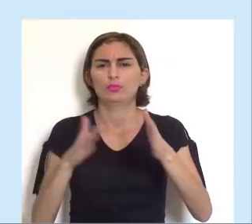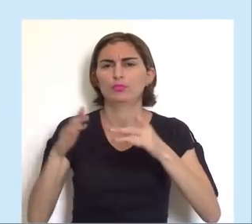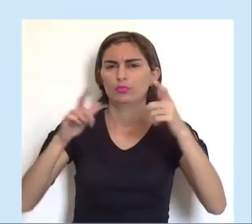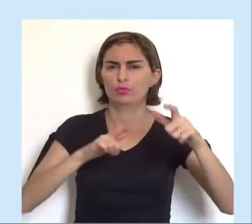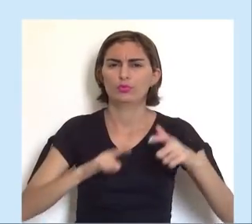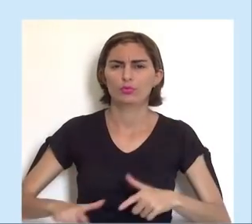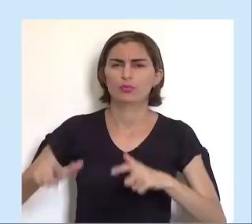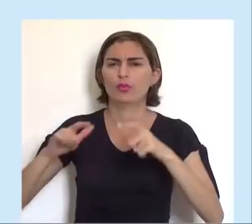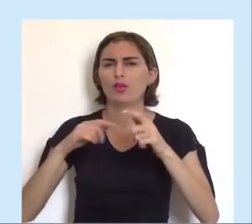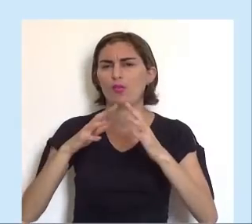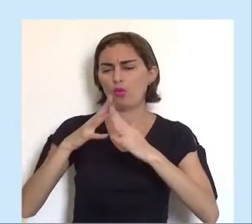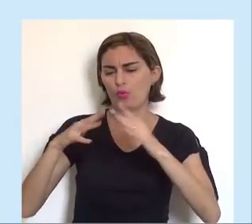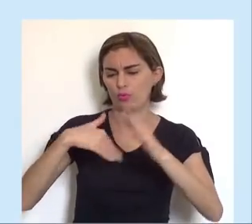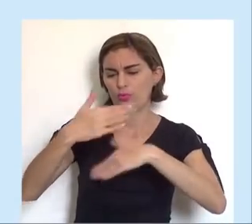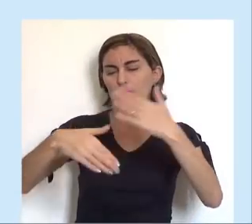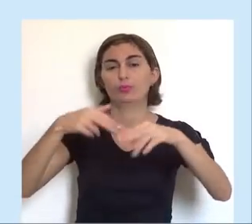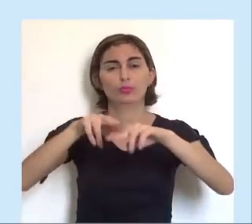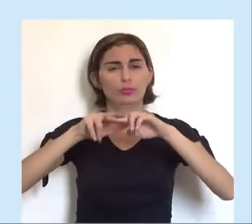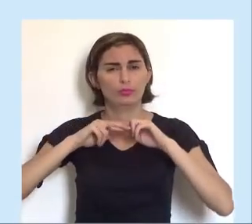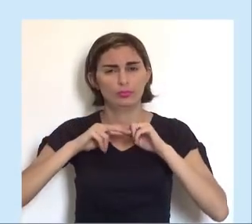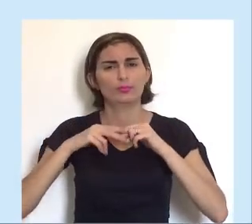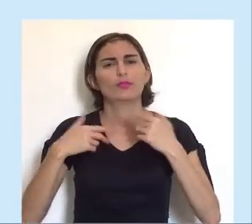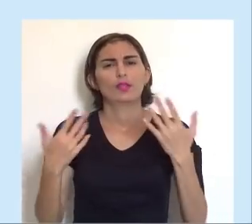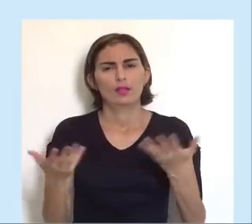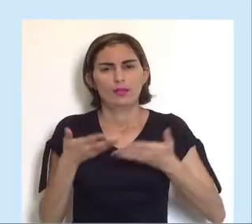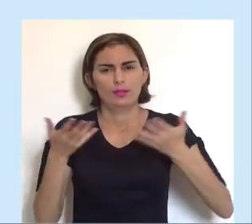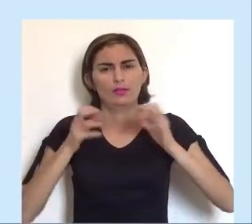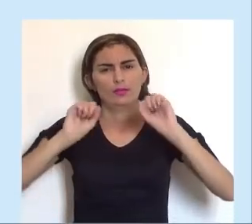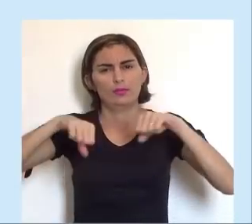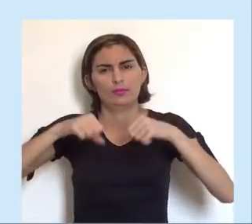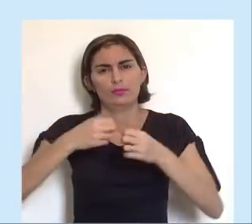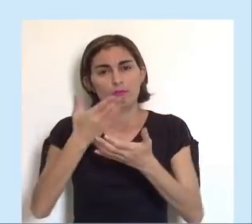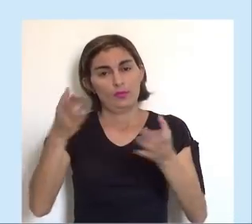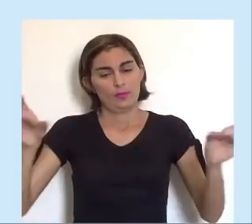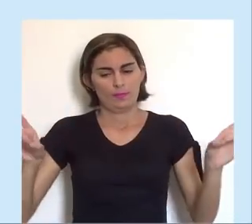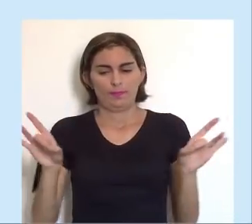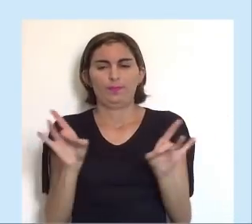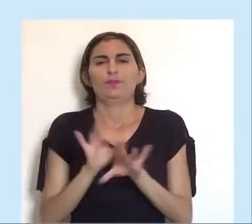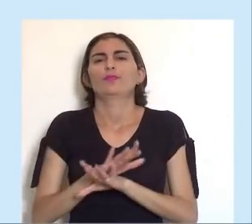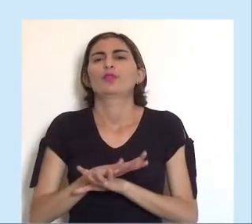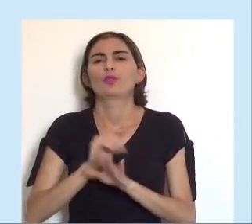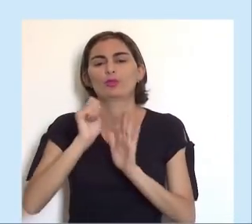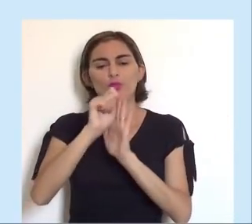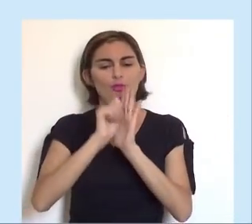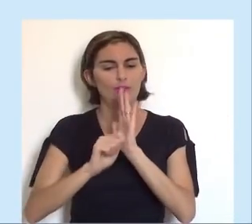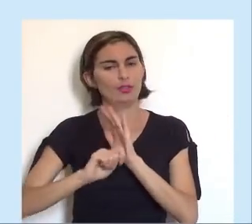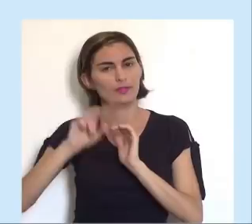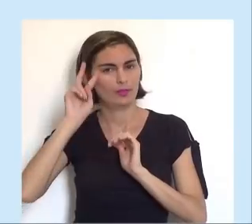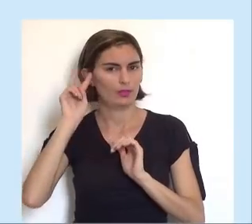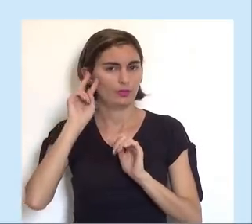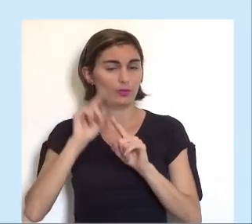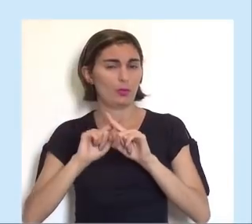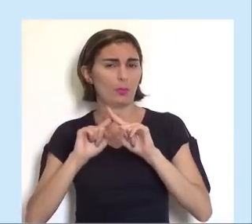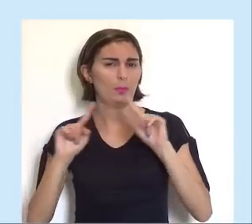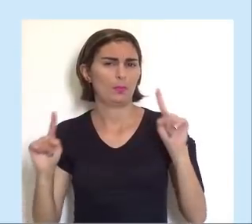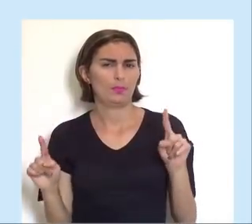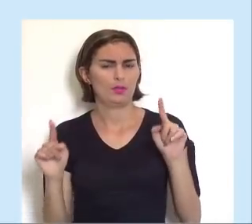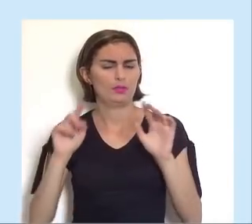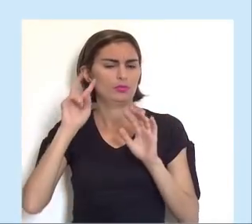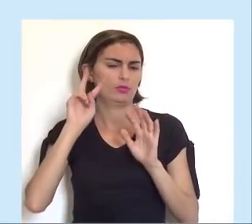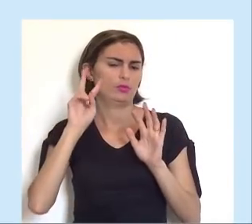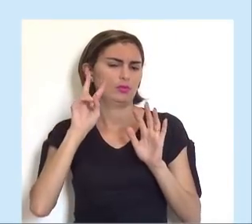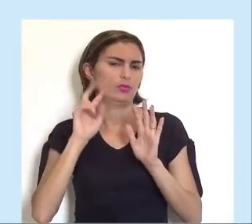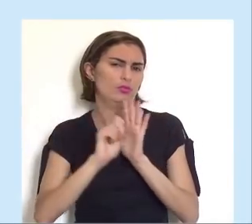e conflito gerador do seu enredo, agora sim você está pronto para escrever uma história. Mas a gente não vai escrever uma